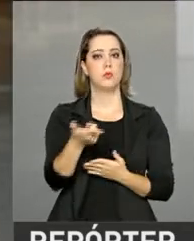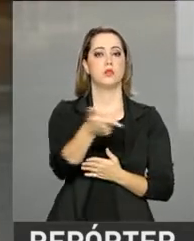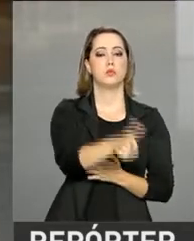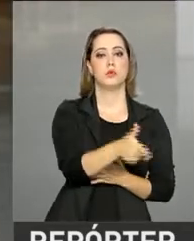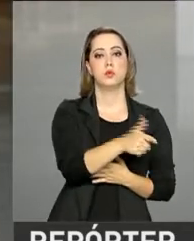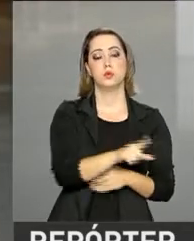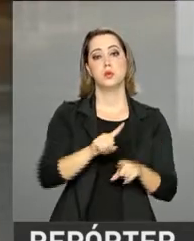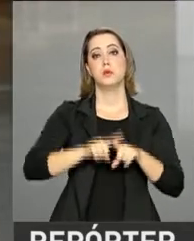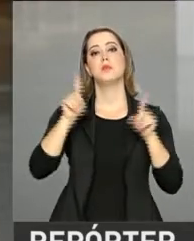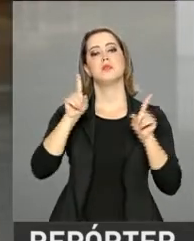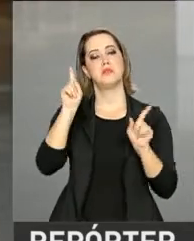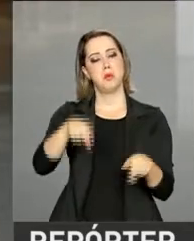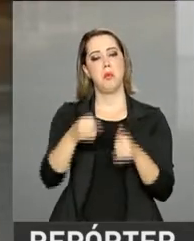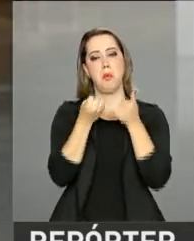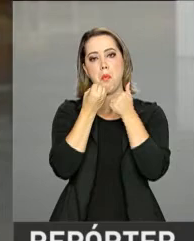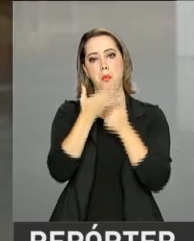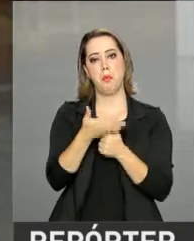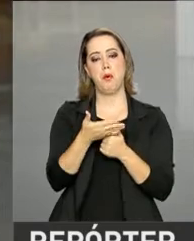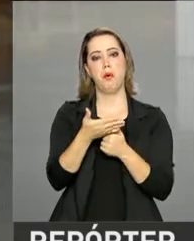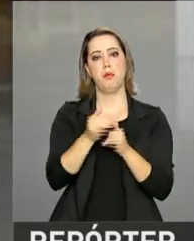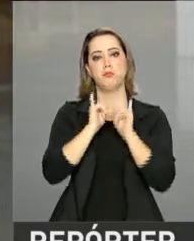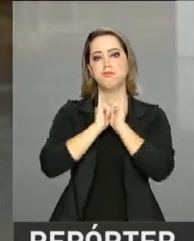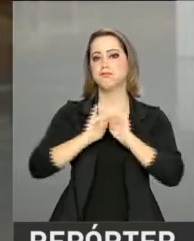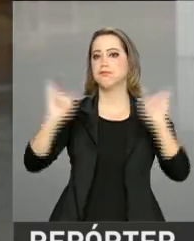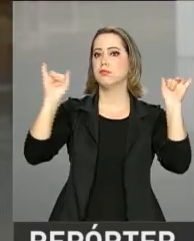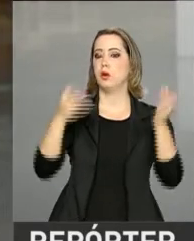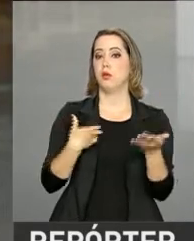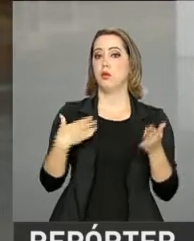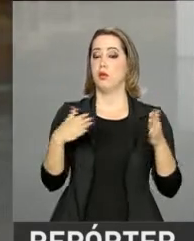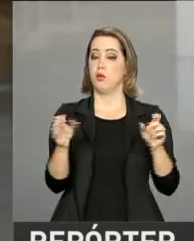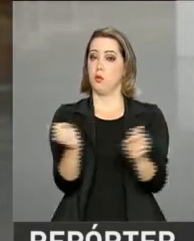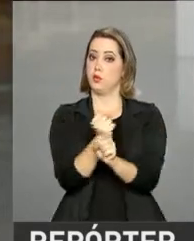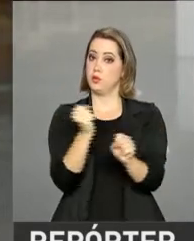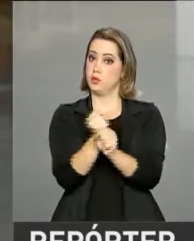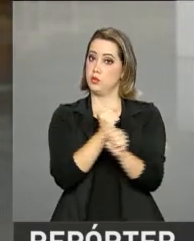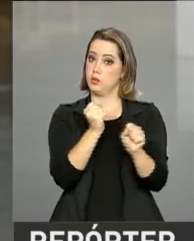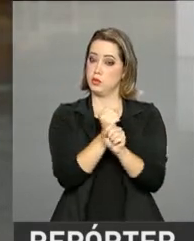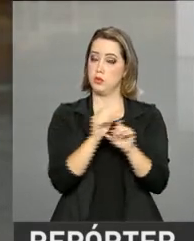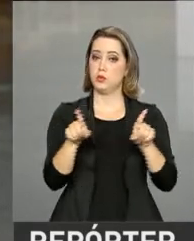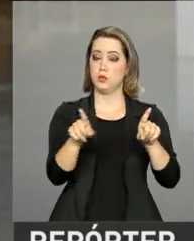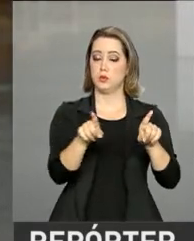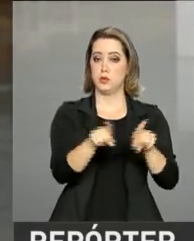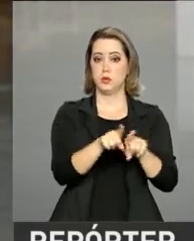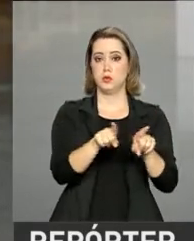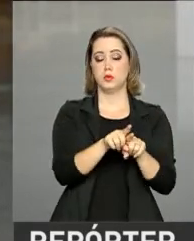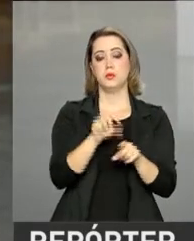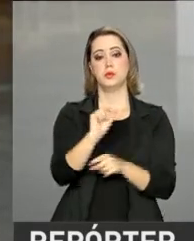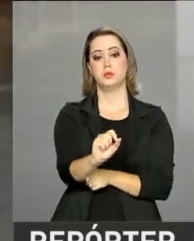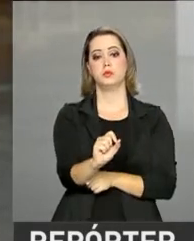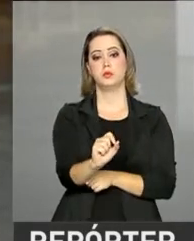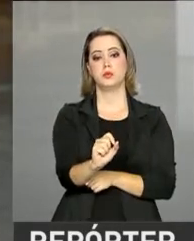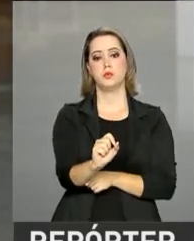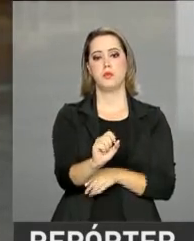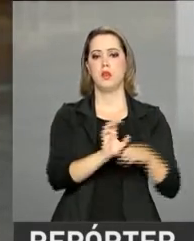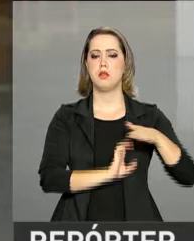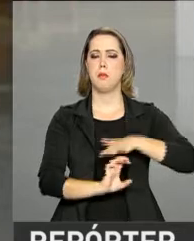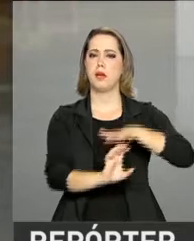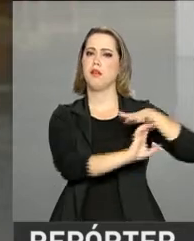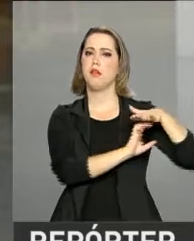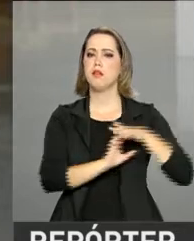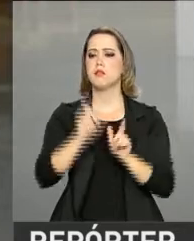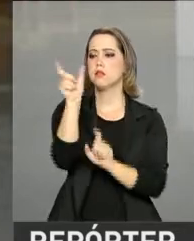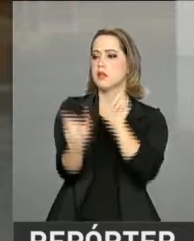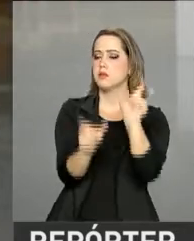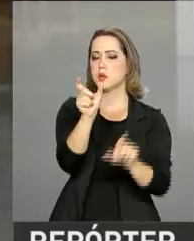mas é uma boa notícia tanto para o setor da construção civil das incorporadoras imobiliárias e também para aquelas pessoas